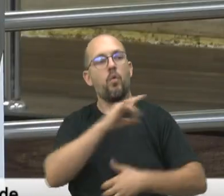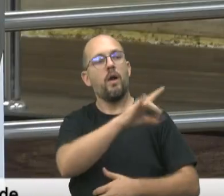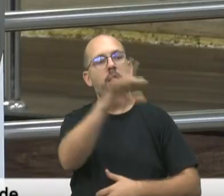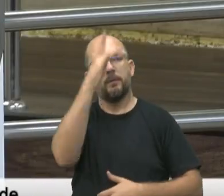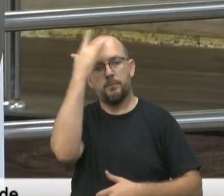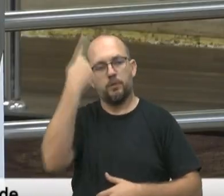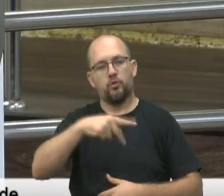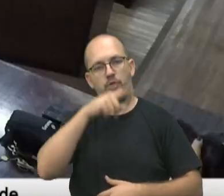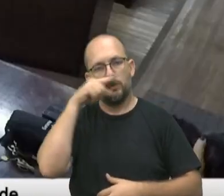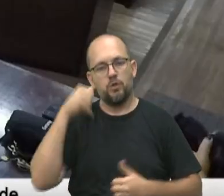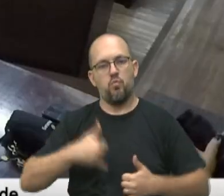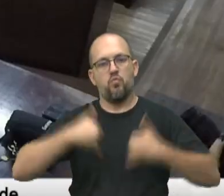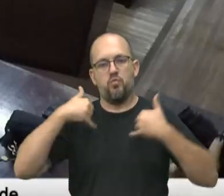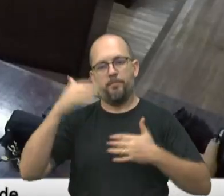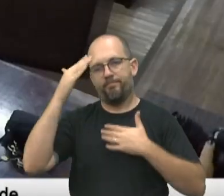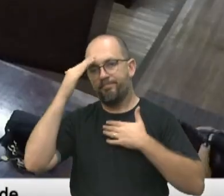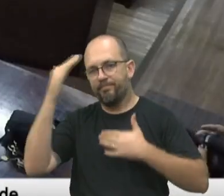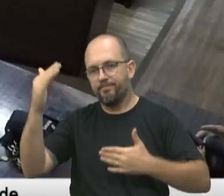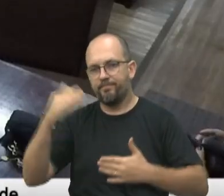obrigado.